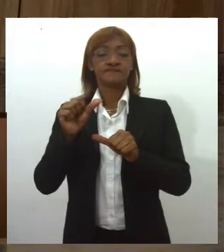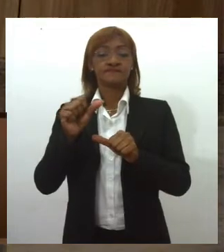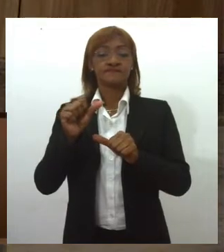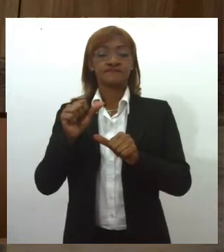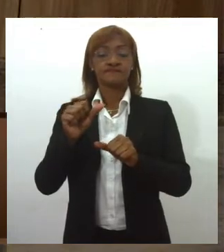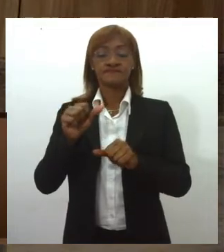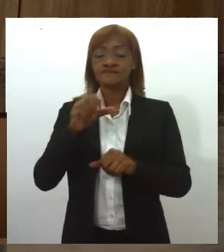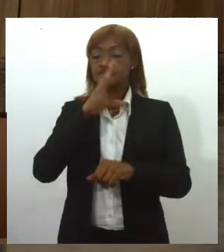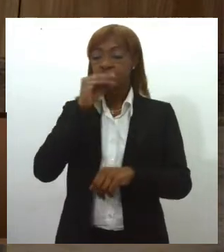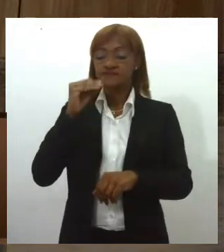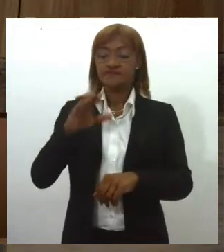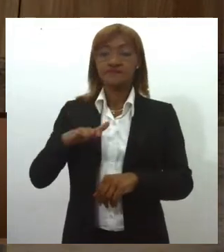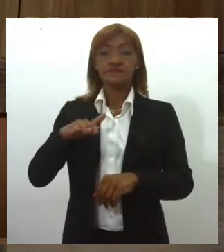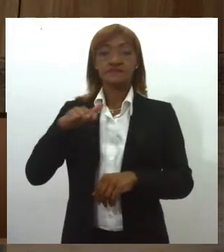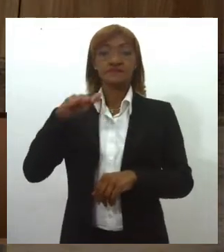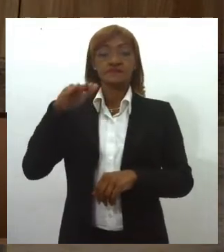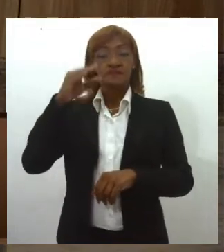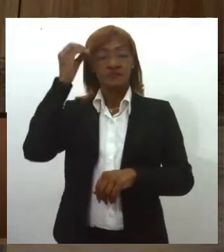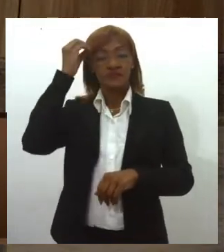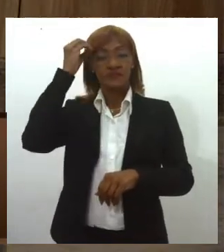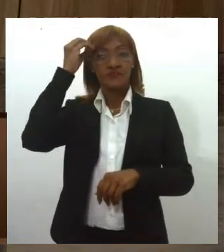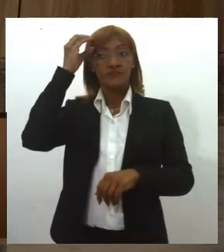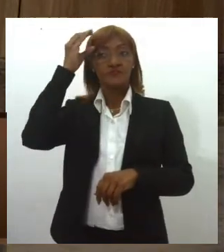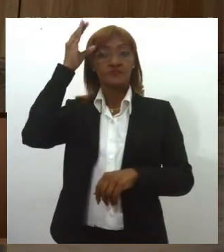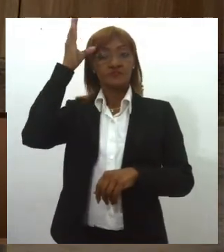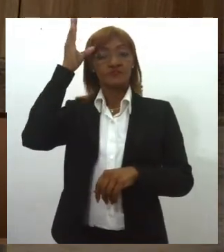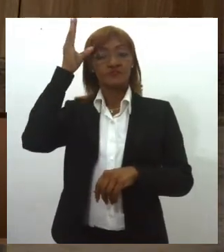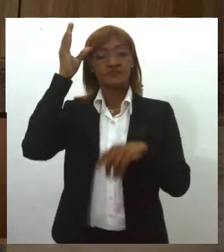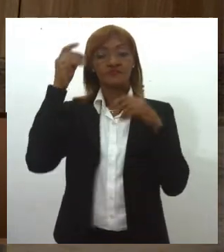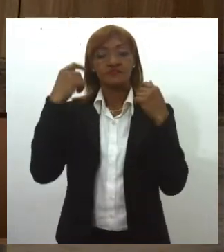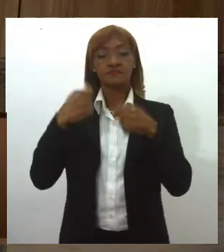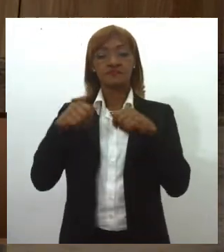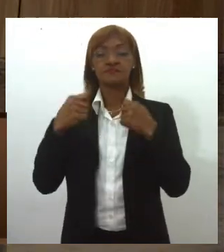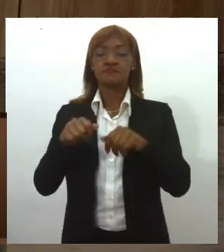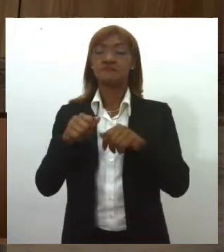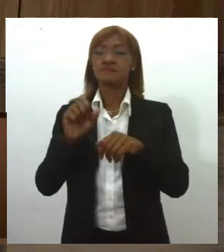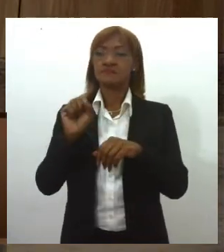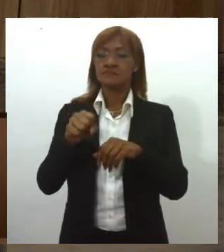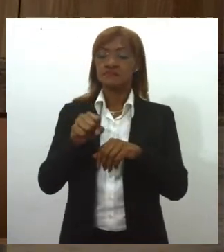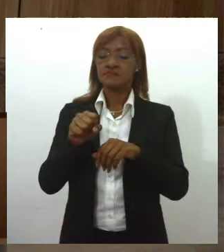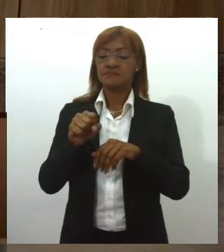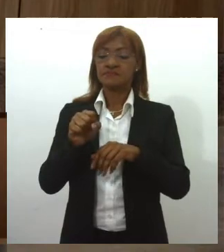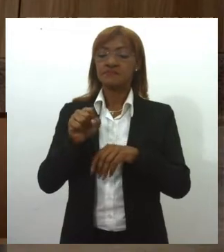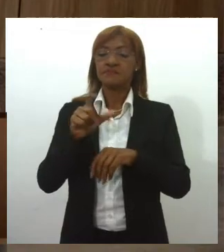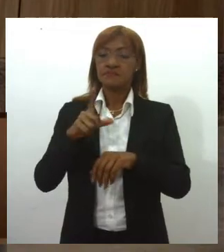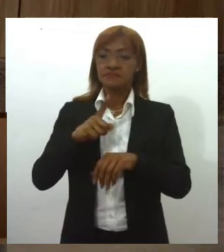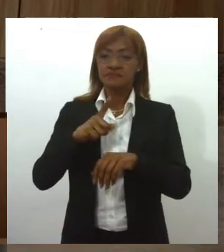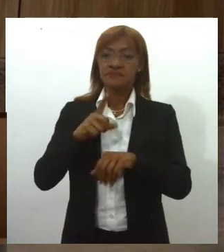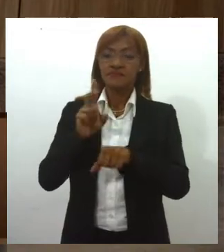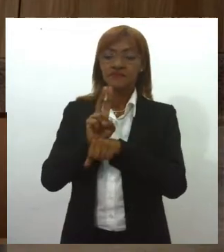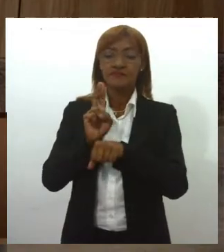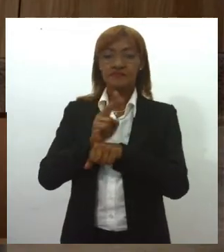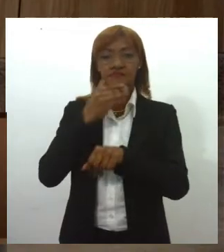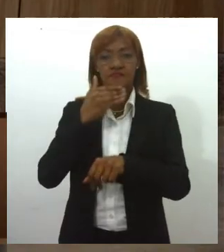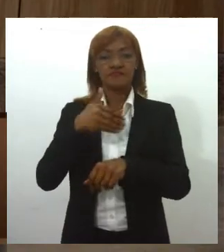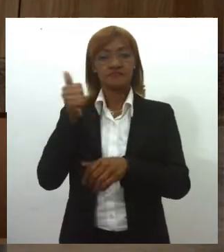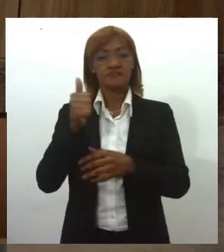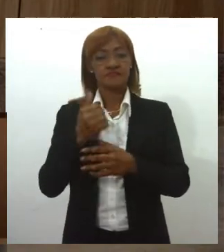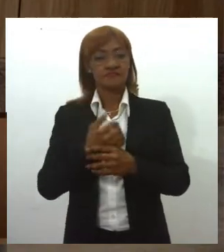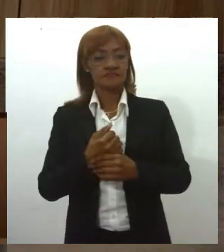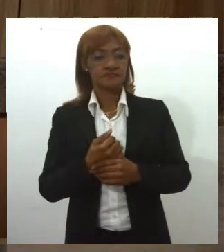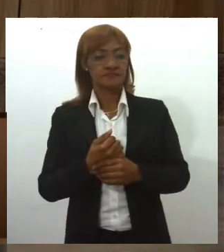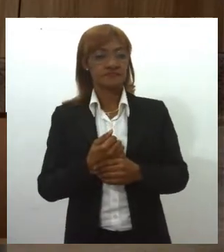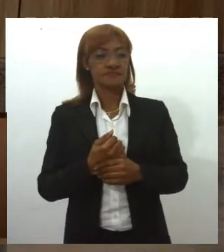cresça com essa perspectiva, com esse olhar de que precisa ter esse cuidado clínico mais de perto, né? Não tenha dúvida,